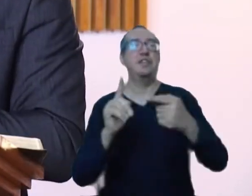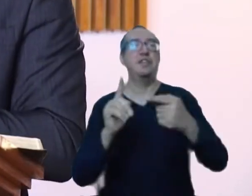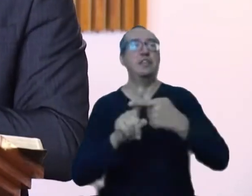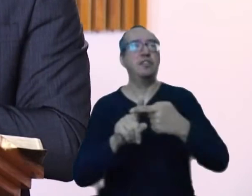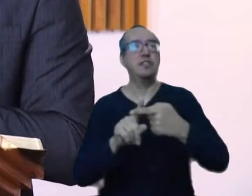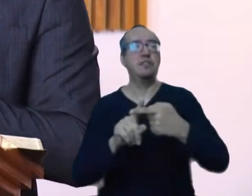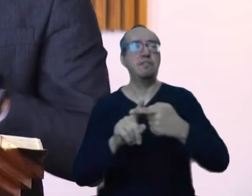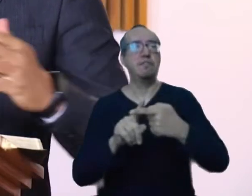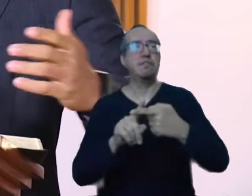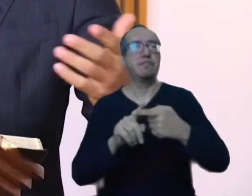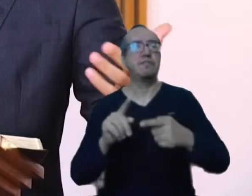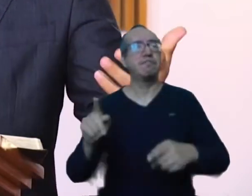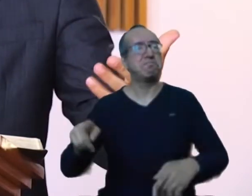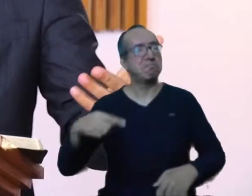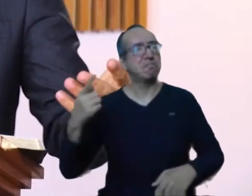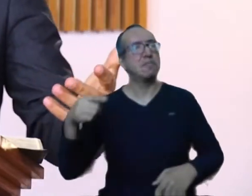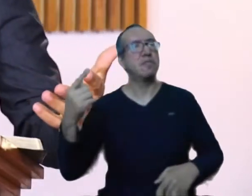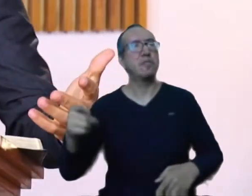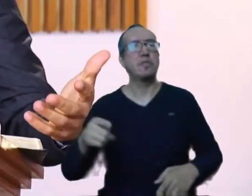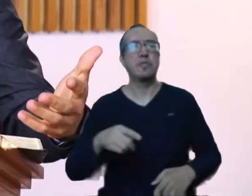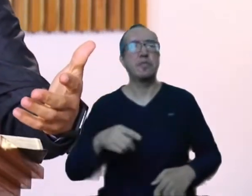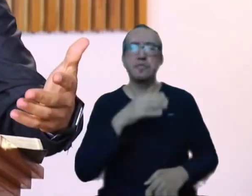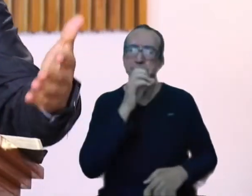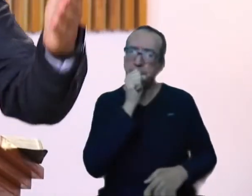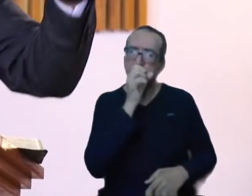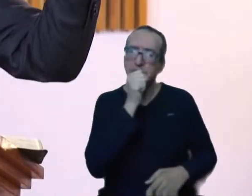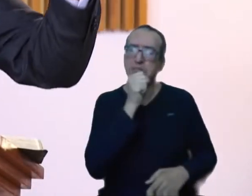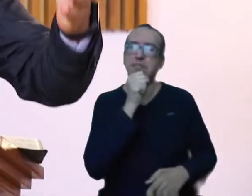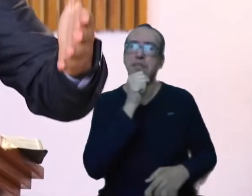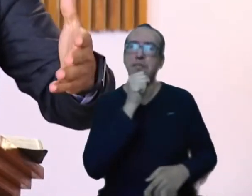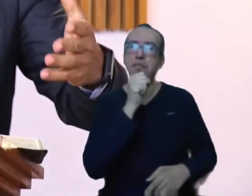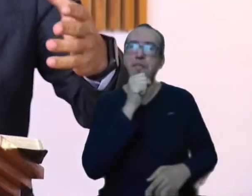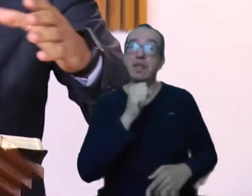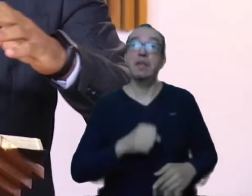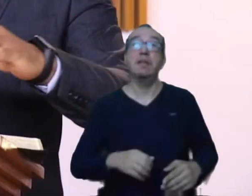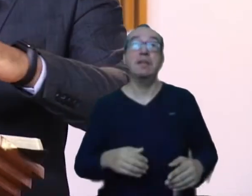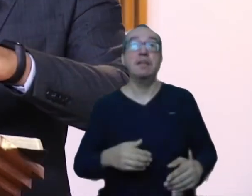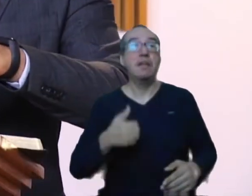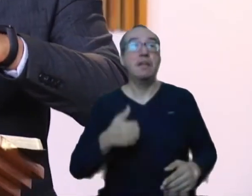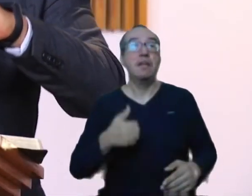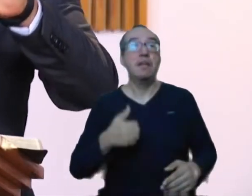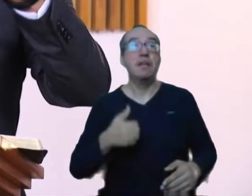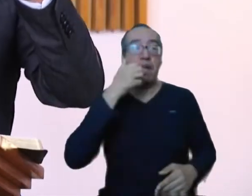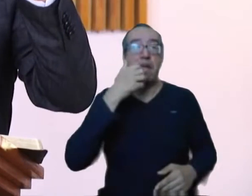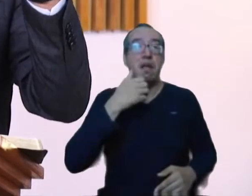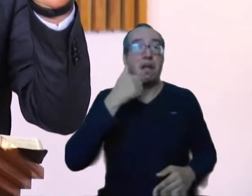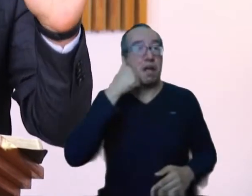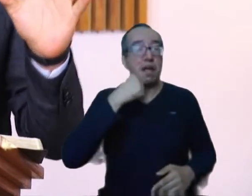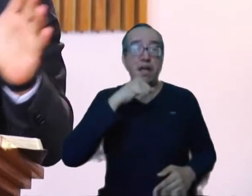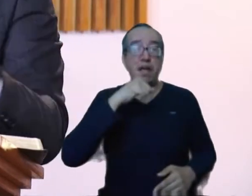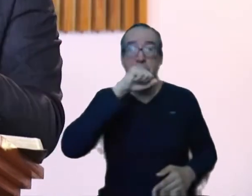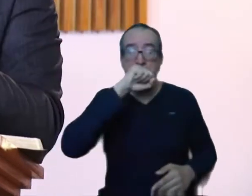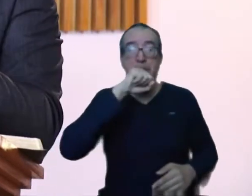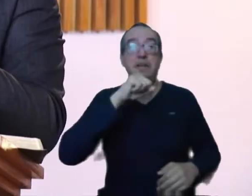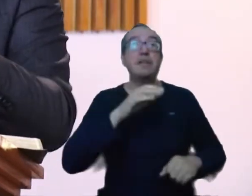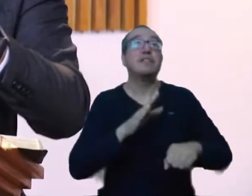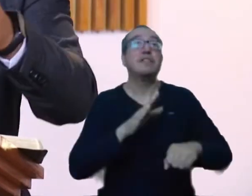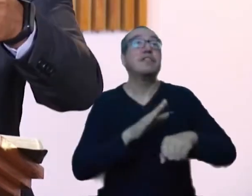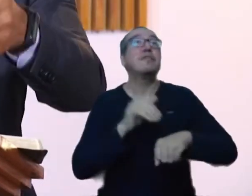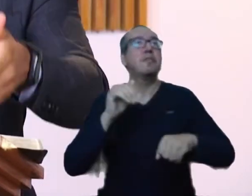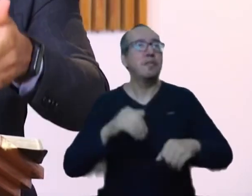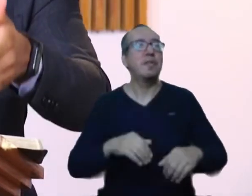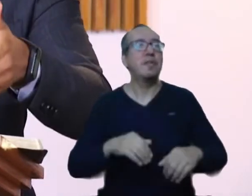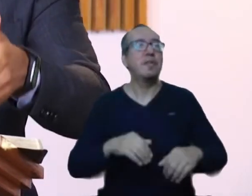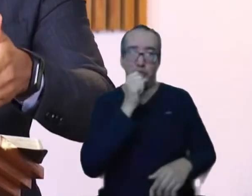igreja. E quando ele chegou na igreja, no mural da igreja, tinha fotos de várias famílias por quem